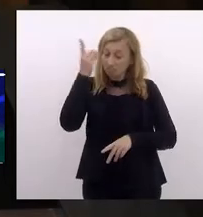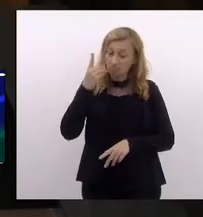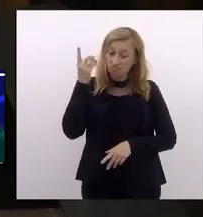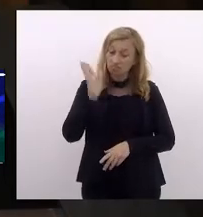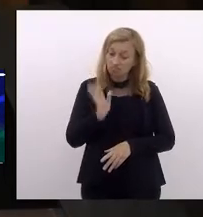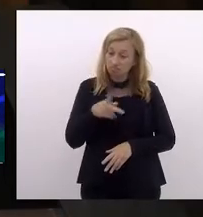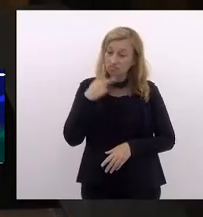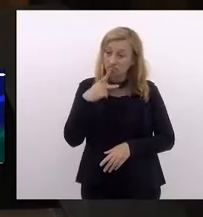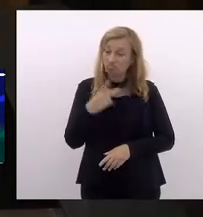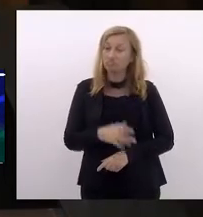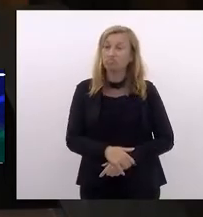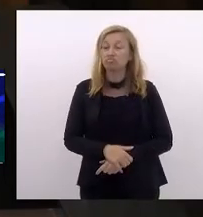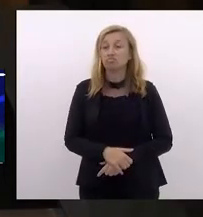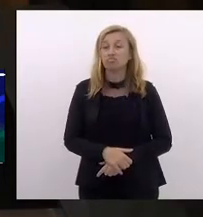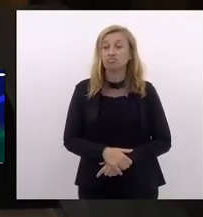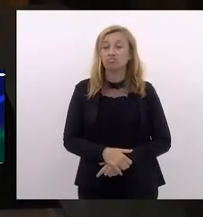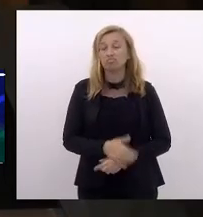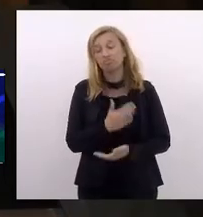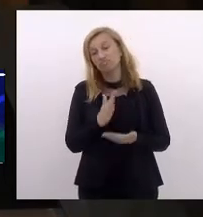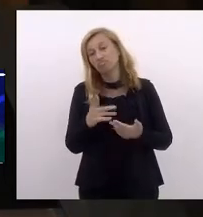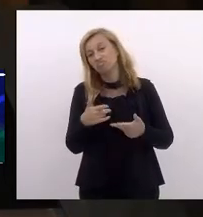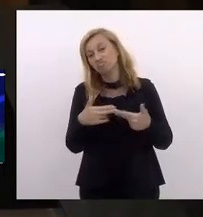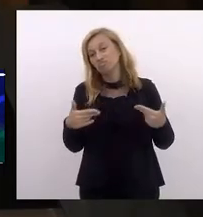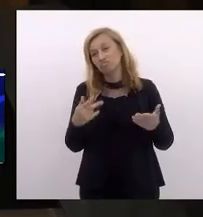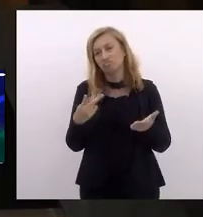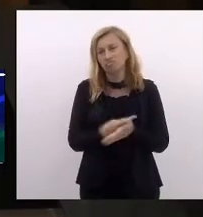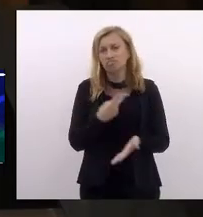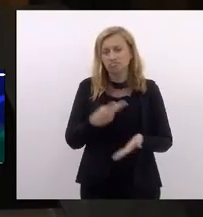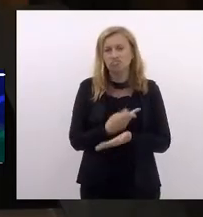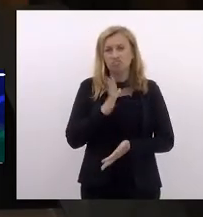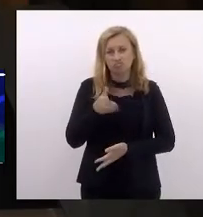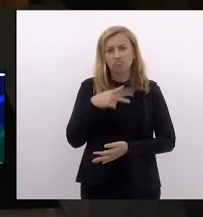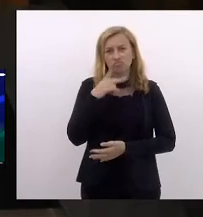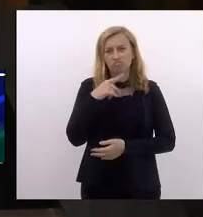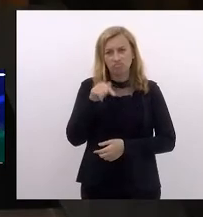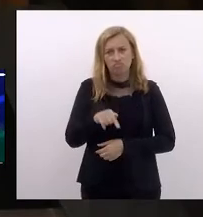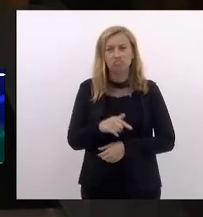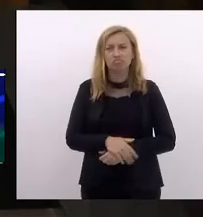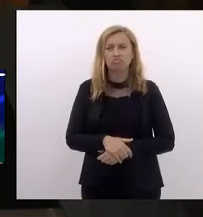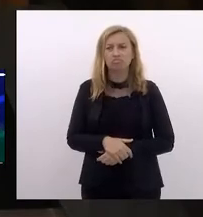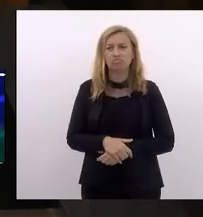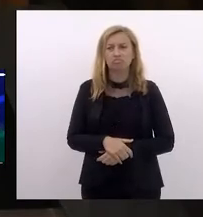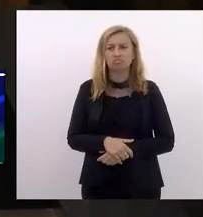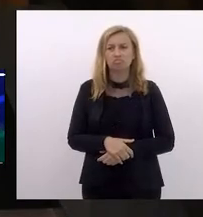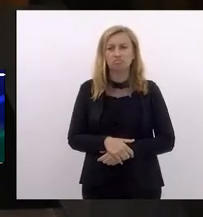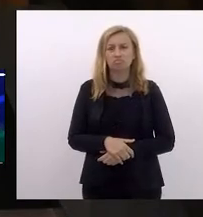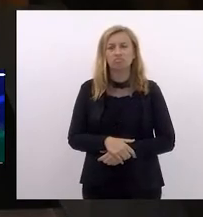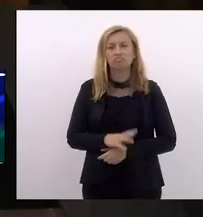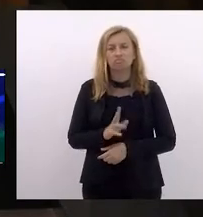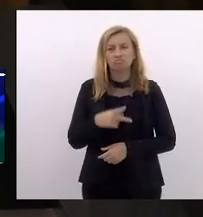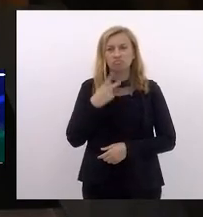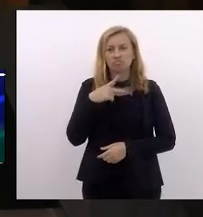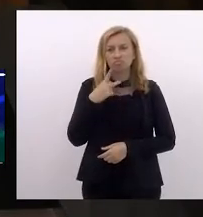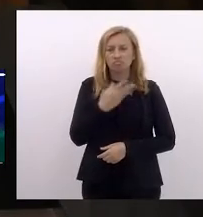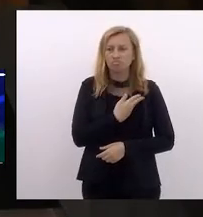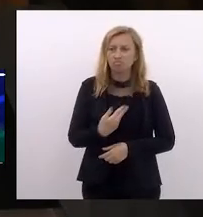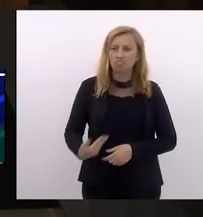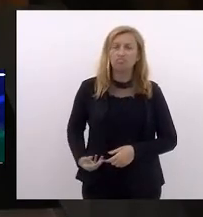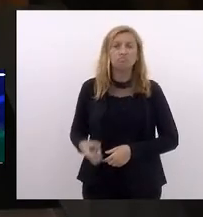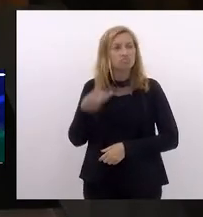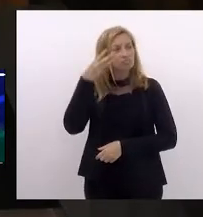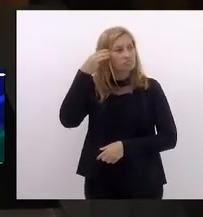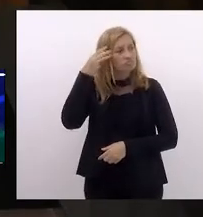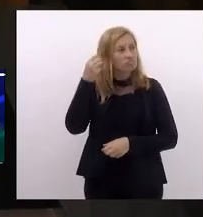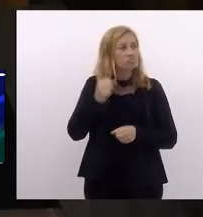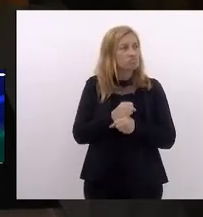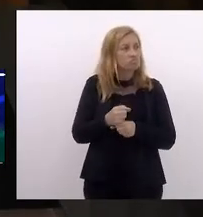antecederam muitos desses erros que eu tô elencando aqui já viu sido cometidos pelo governo e os